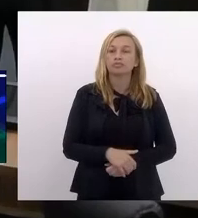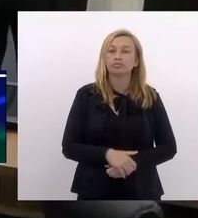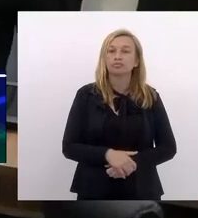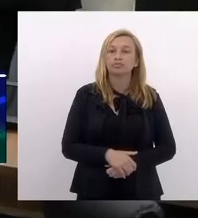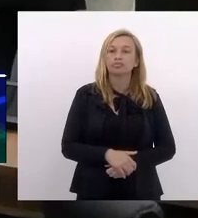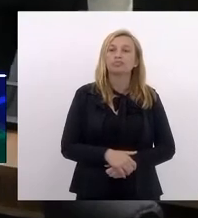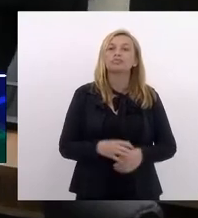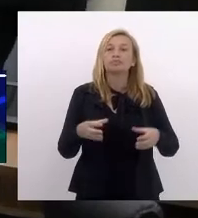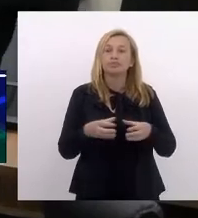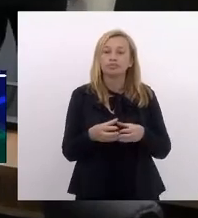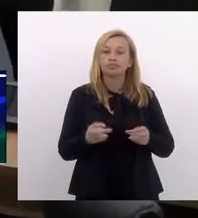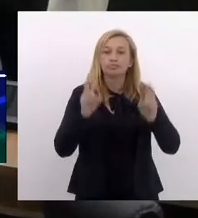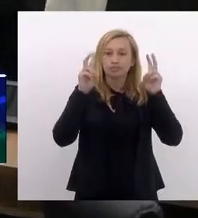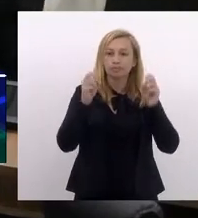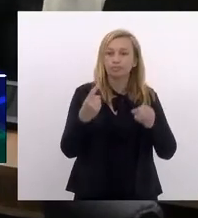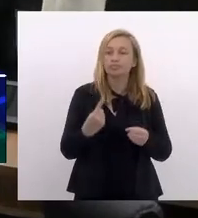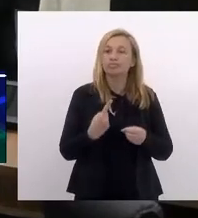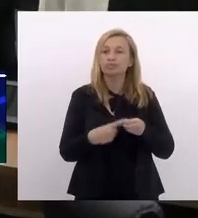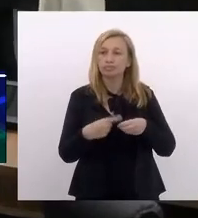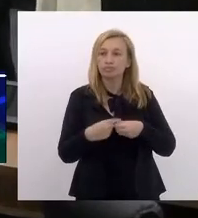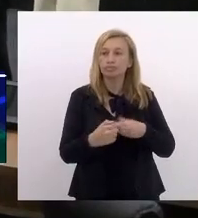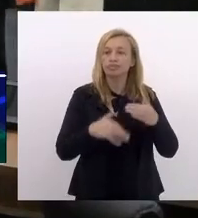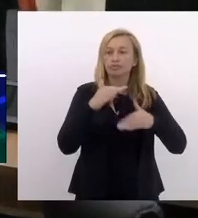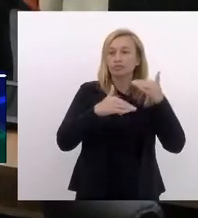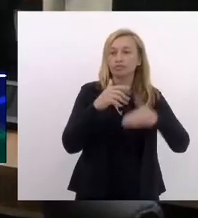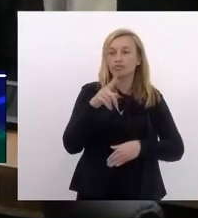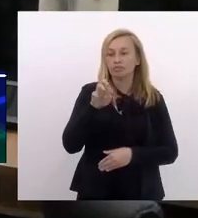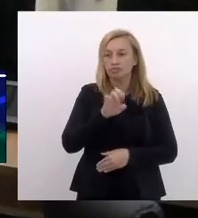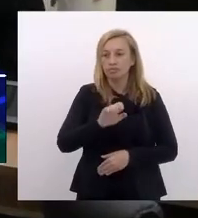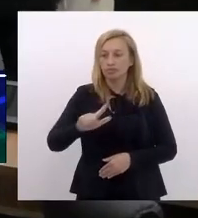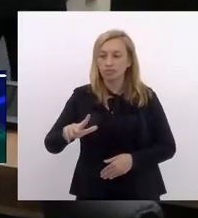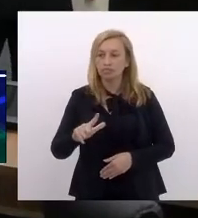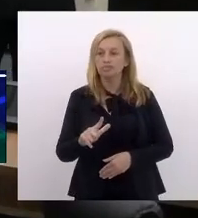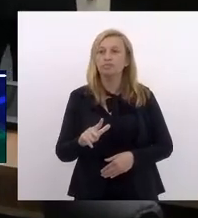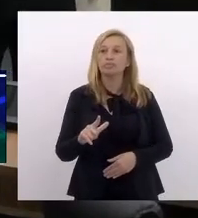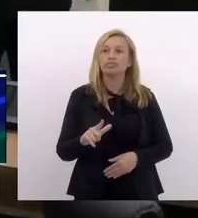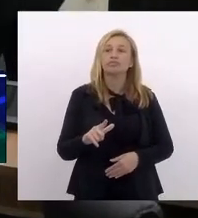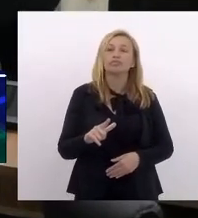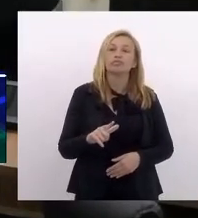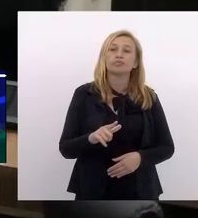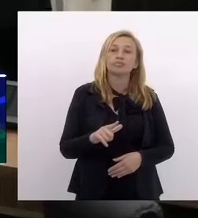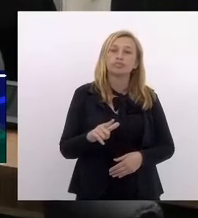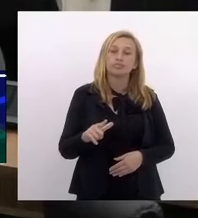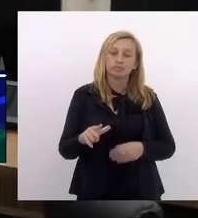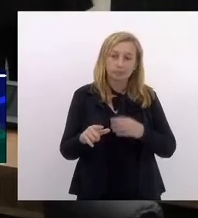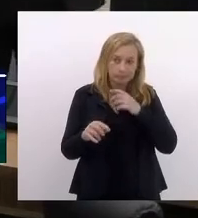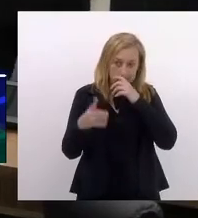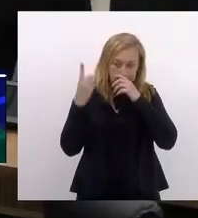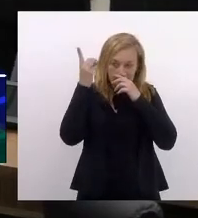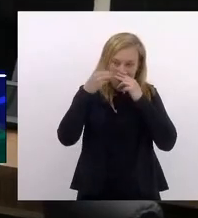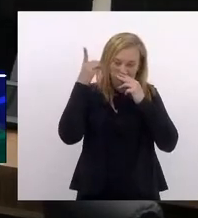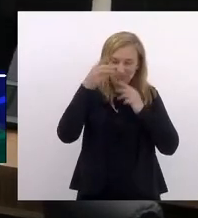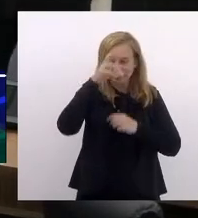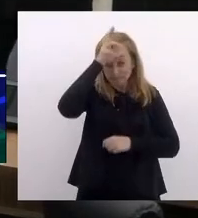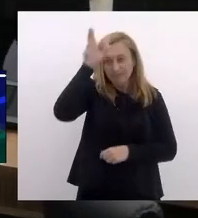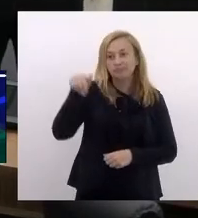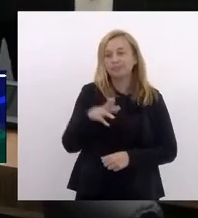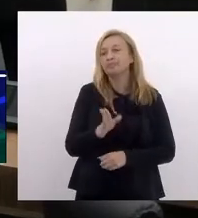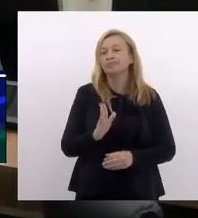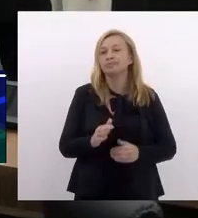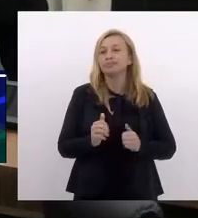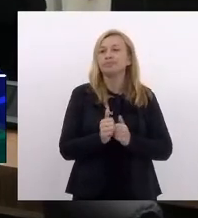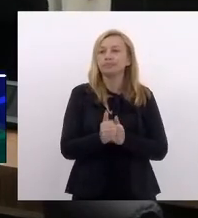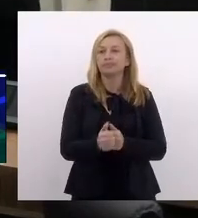Pela Comissão de Assuntos Municipais e Desenvolvimentos Regionais, deputada Tia Ju, acompanha o parecer da CCJ. Com